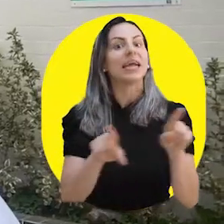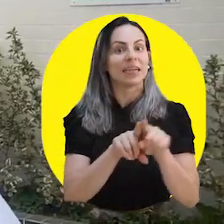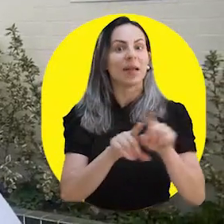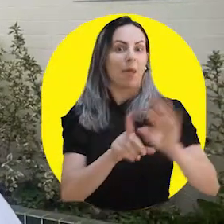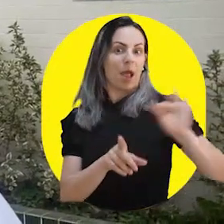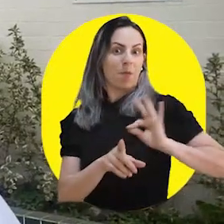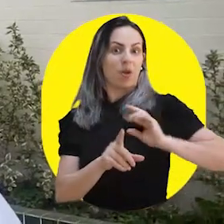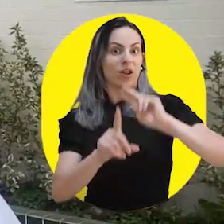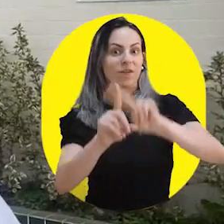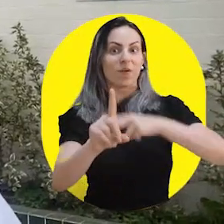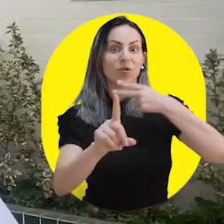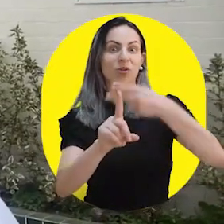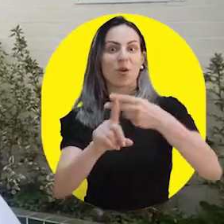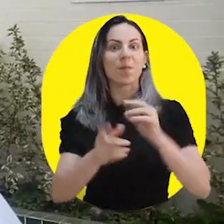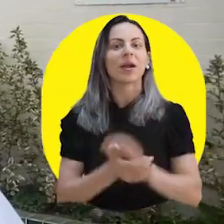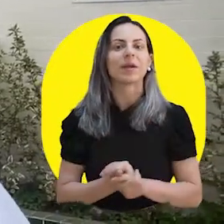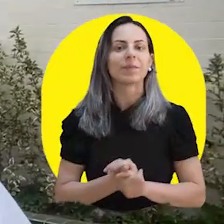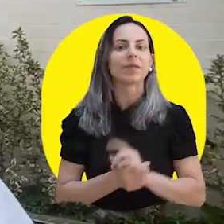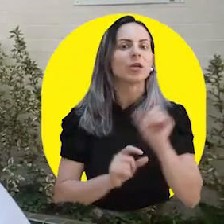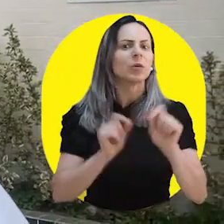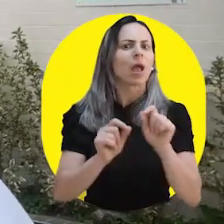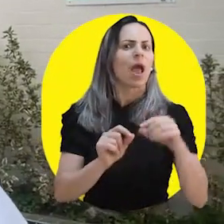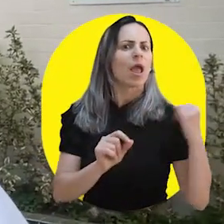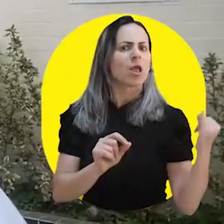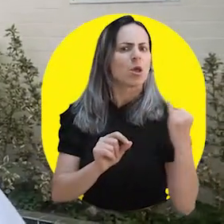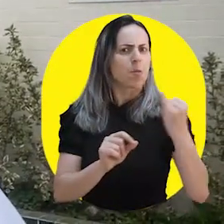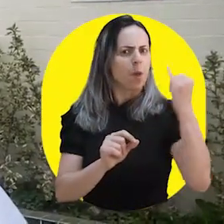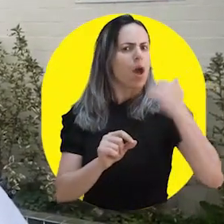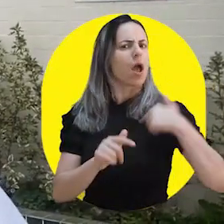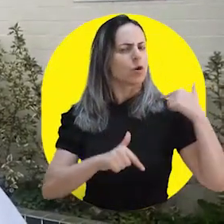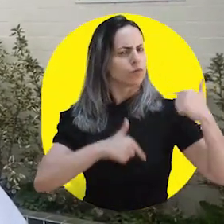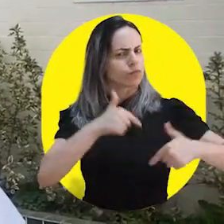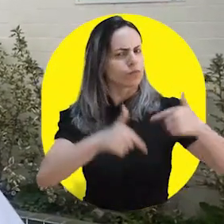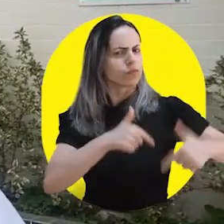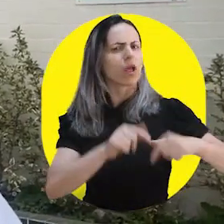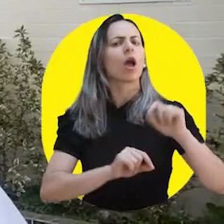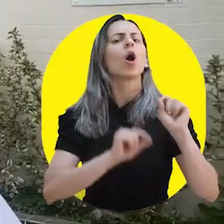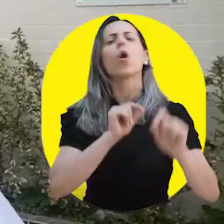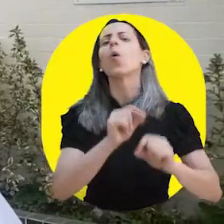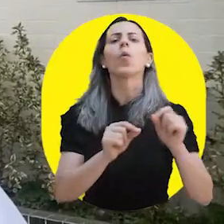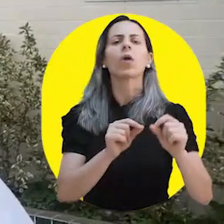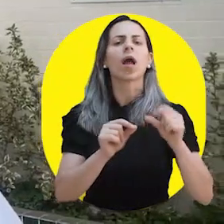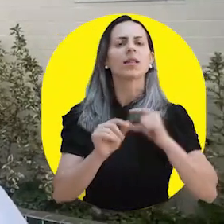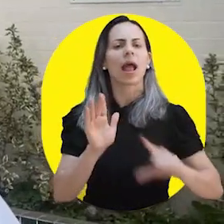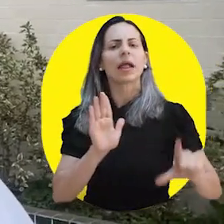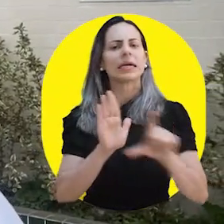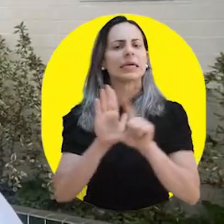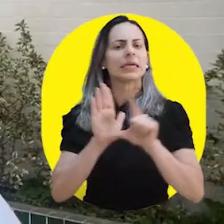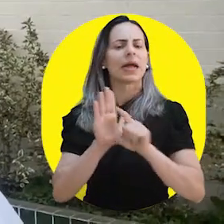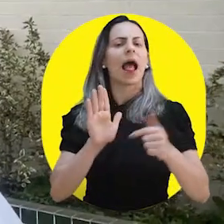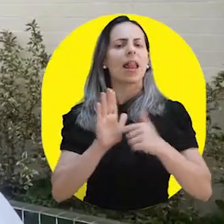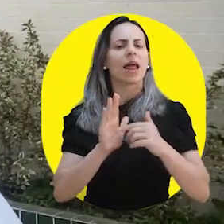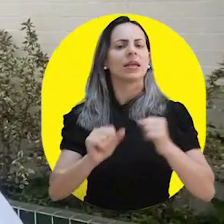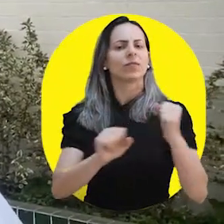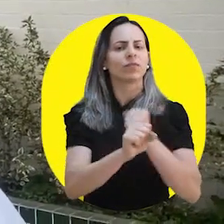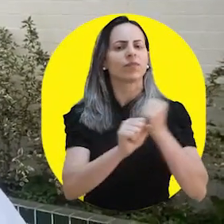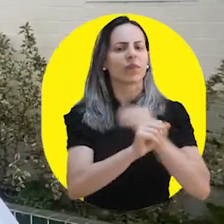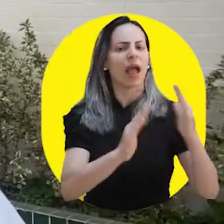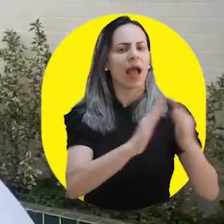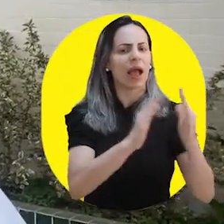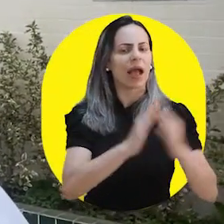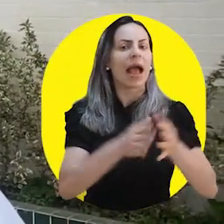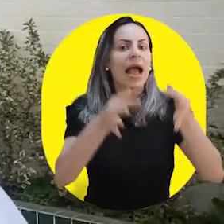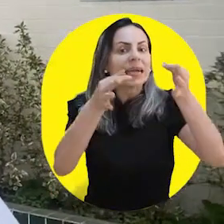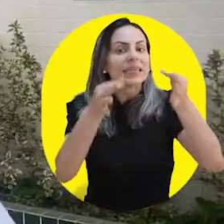vamos aumentar o efetivo da GCM. E um outro ponto muito importante, pelo que vou trabalhar, é seguir com a regularização